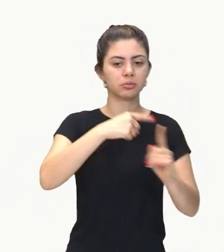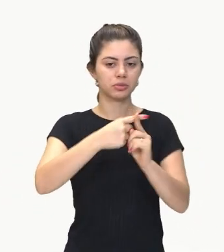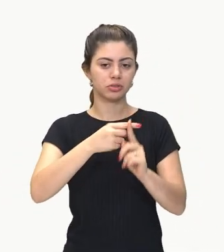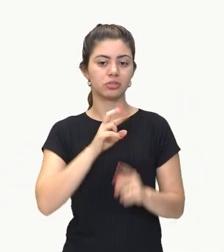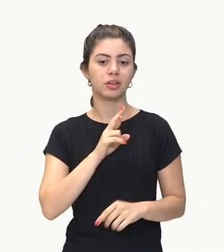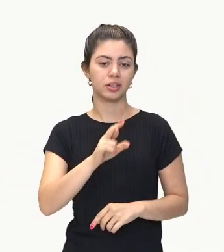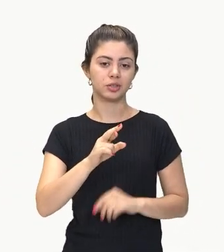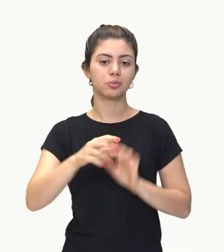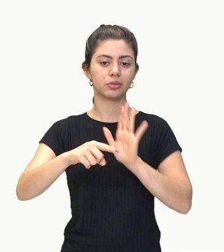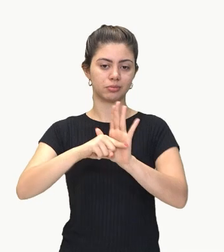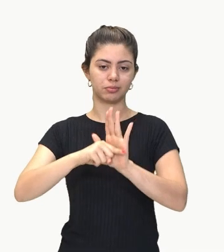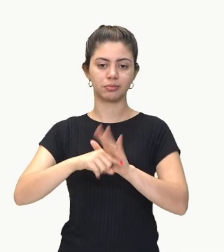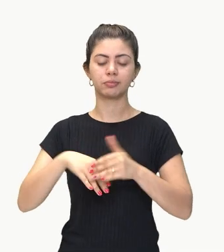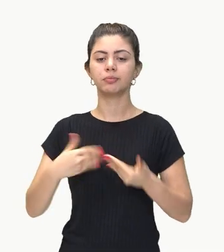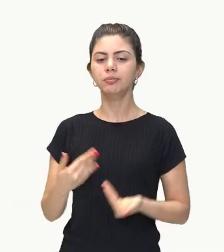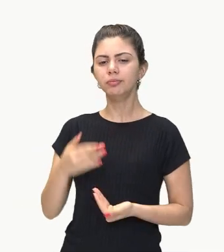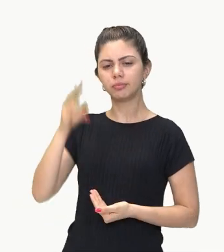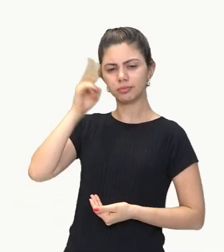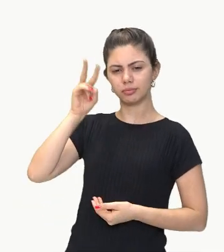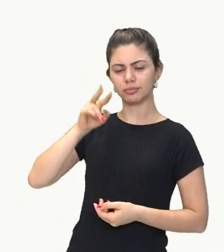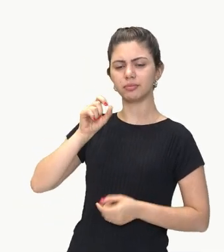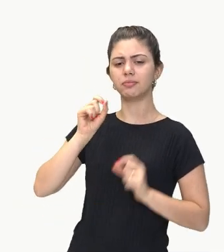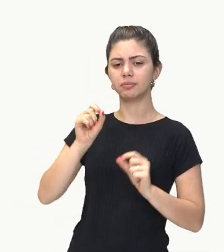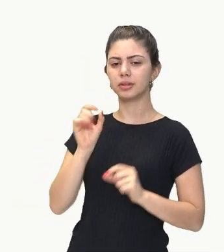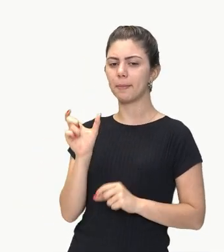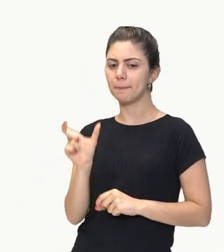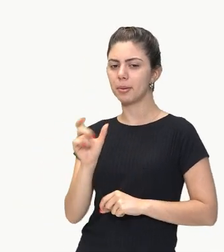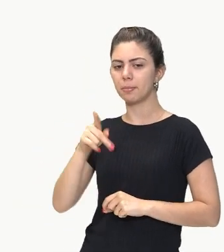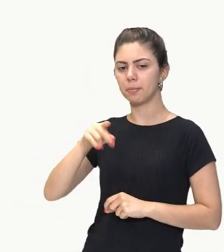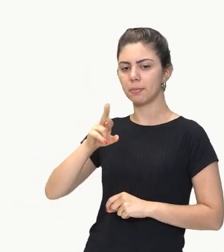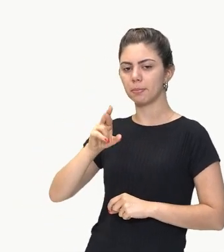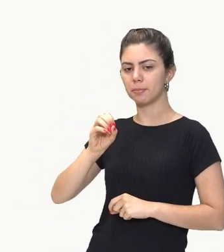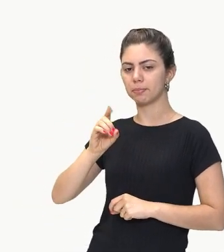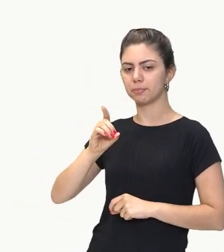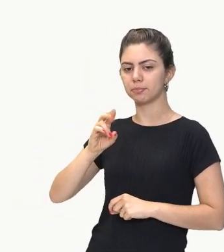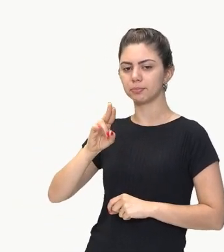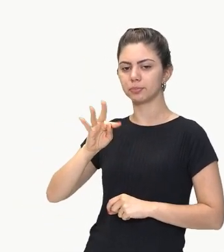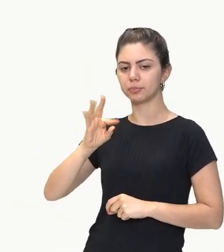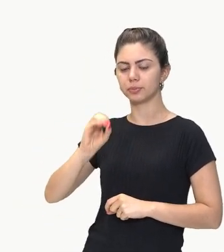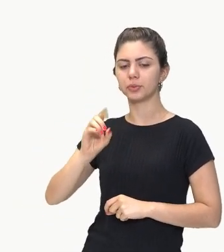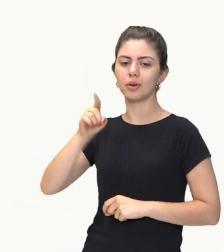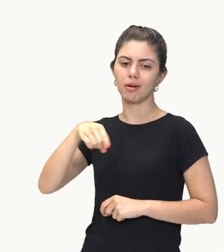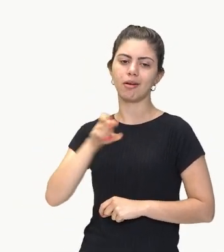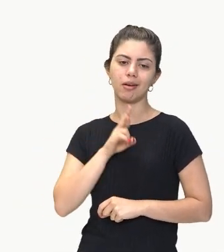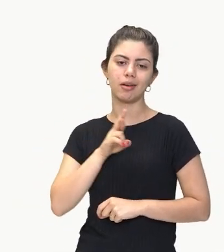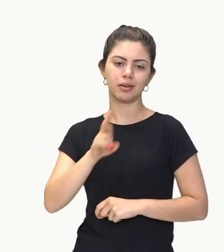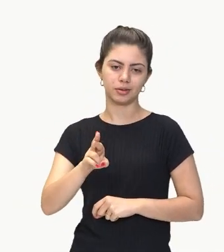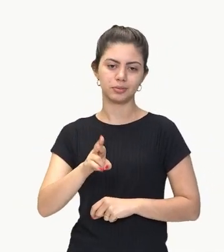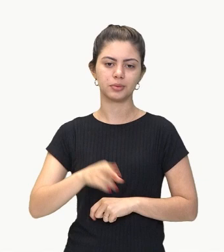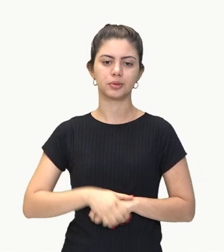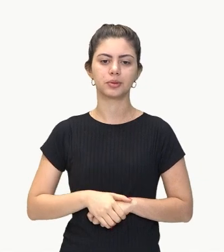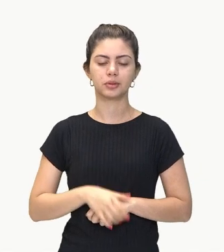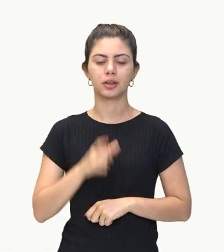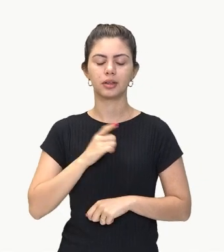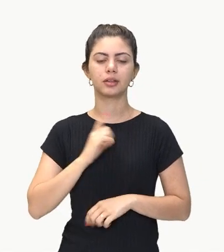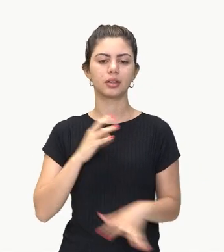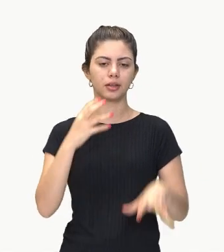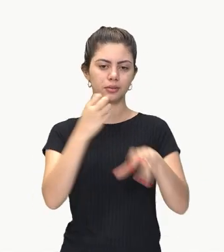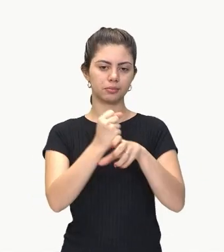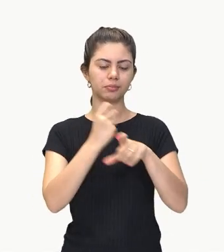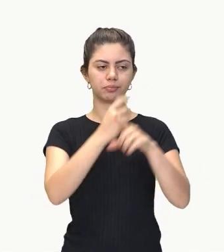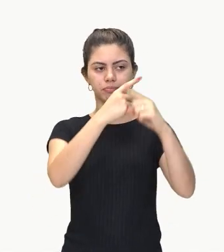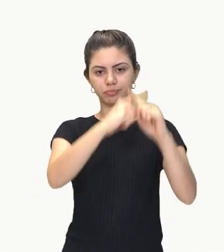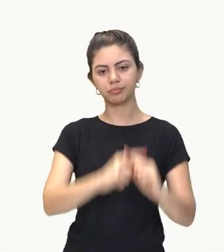que produto é como a gente chama o resultado de uma